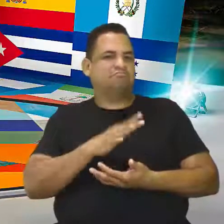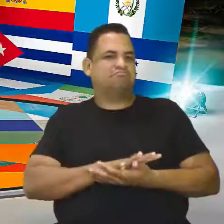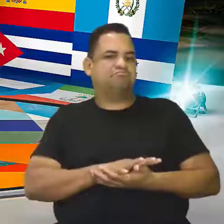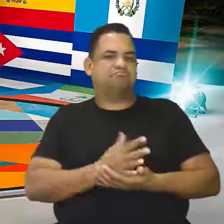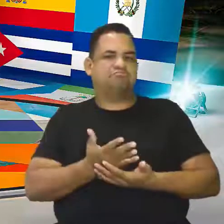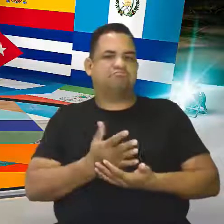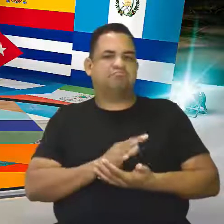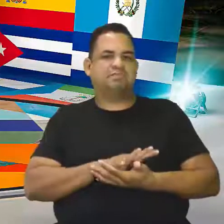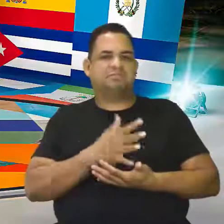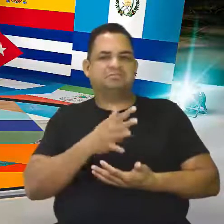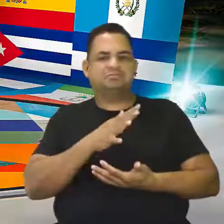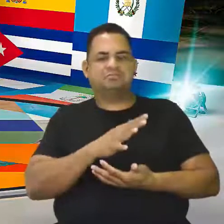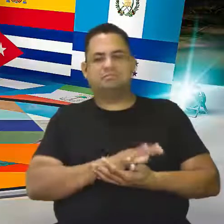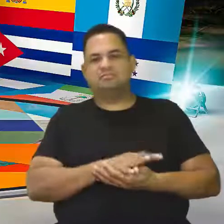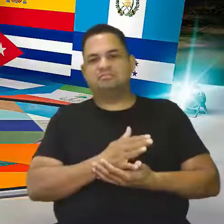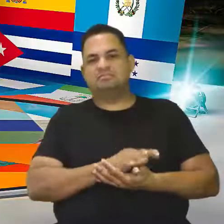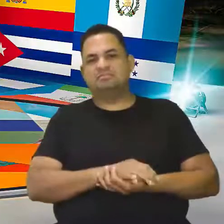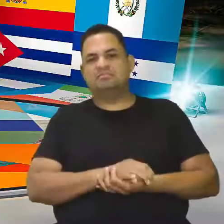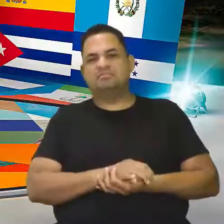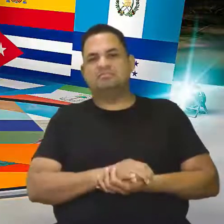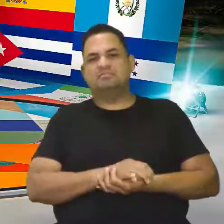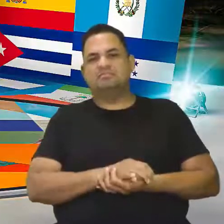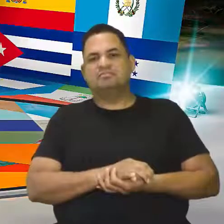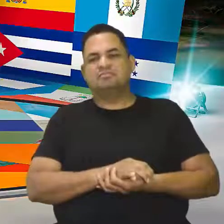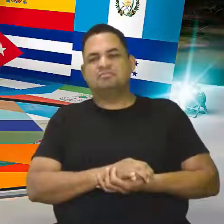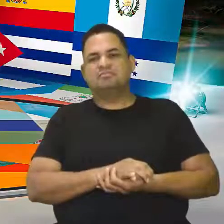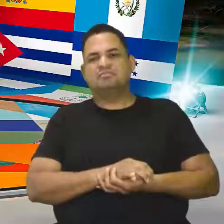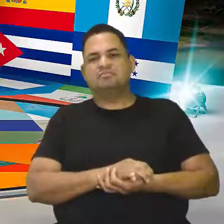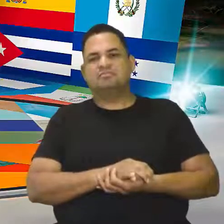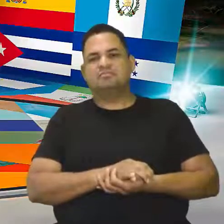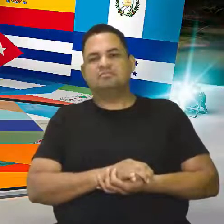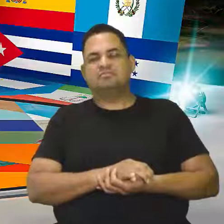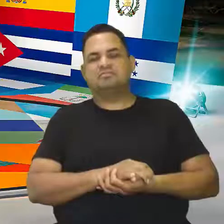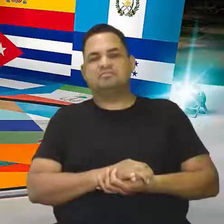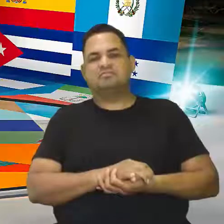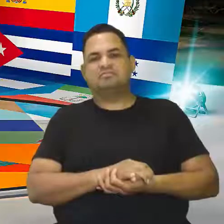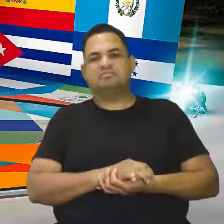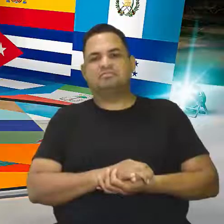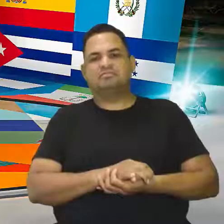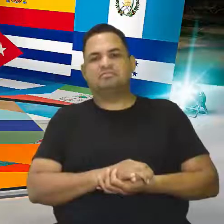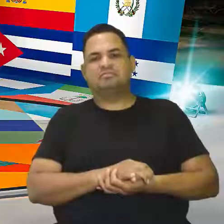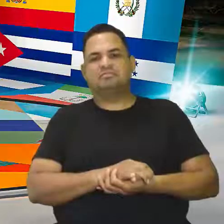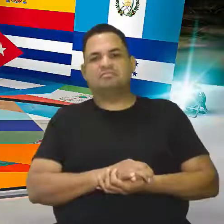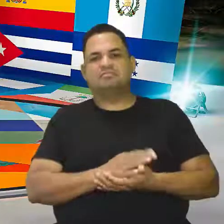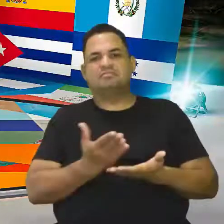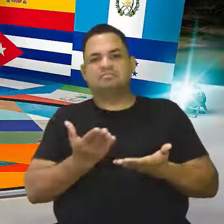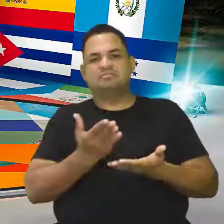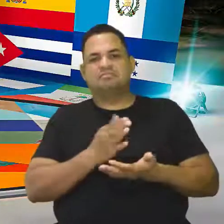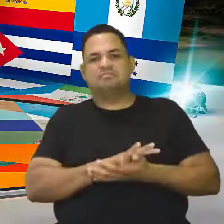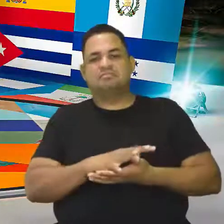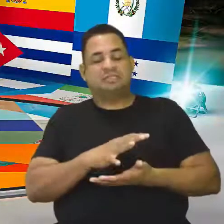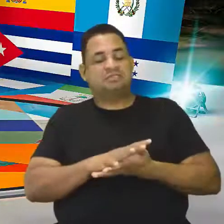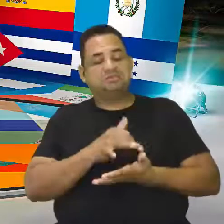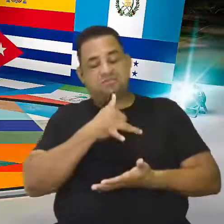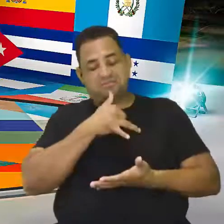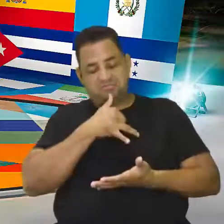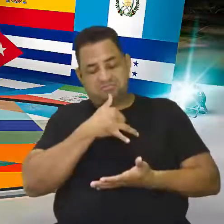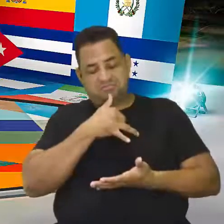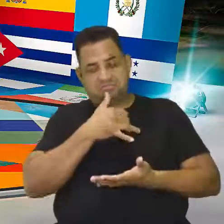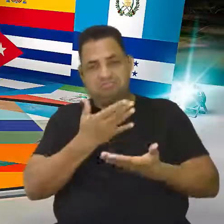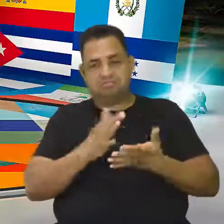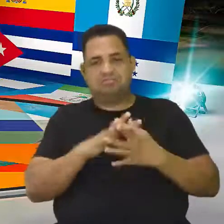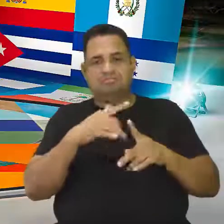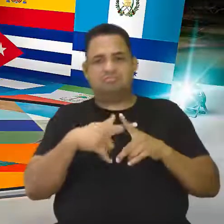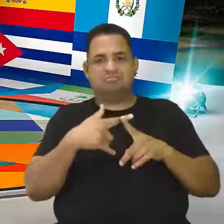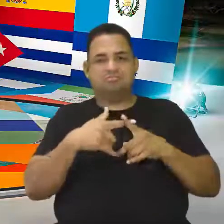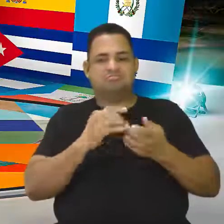estou assim, assim. Que é uma expressão idiomática também. Uhum. De tristeza. De tristeza. Porque